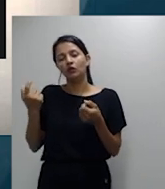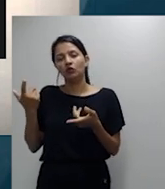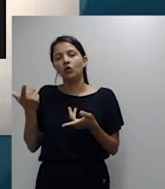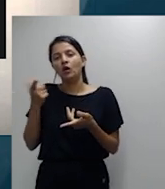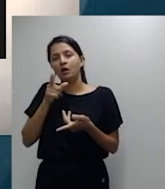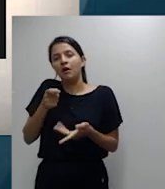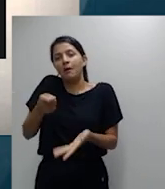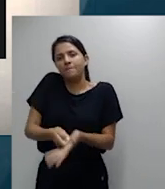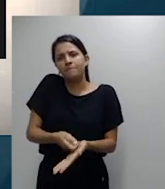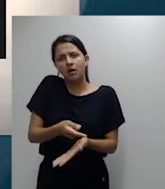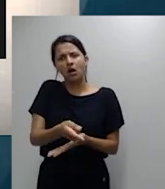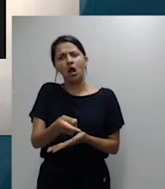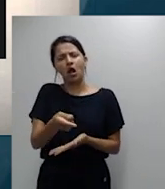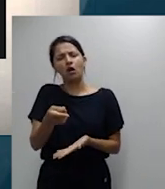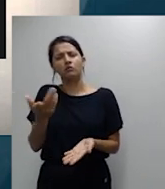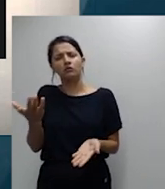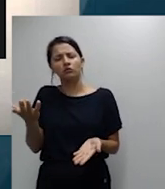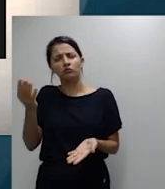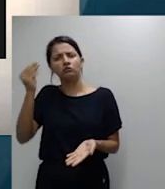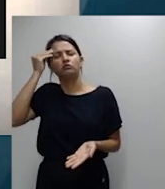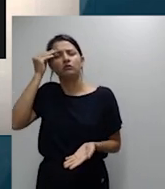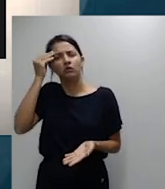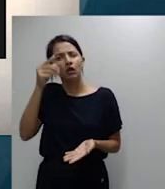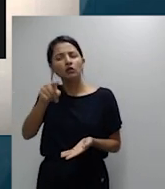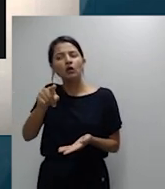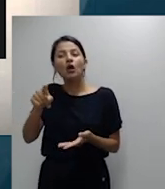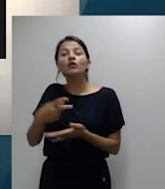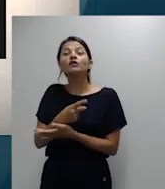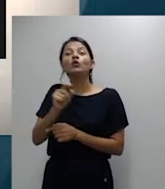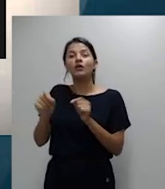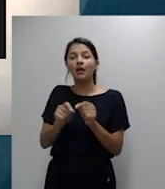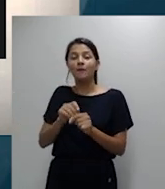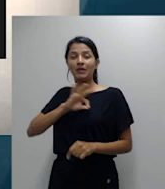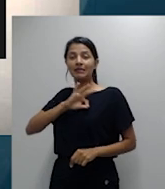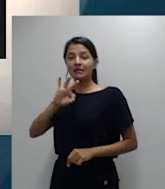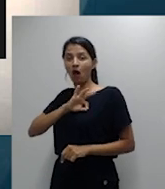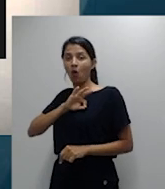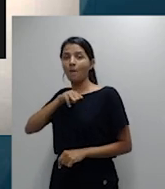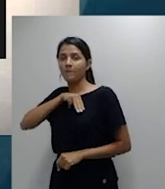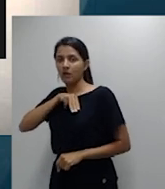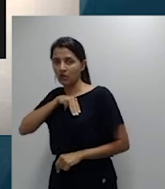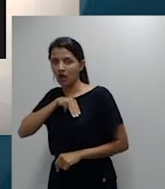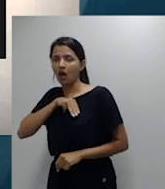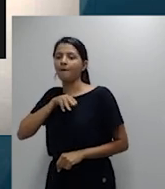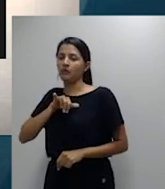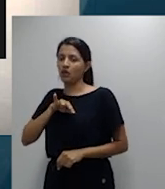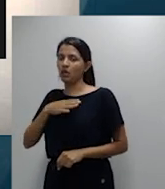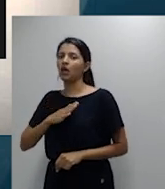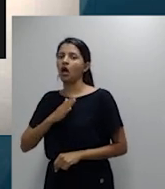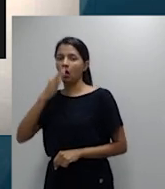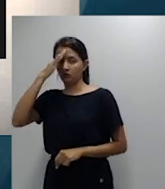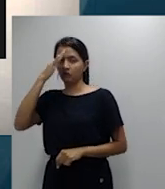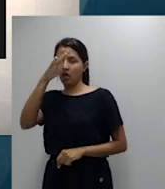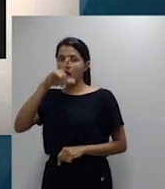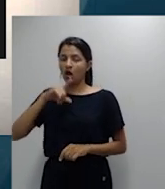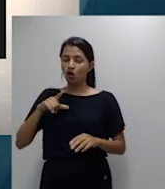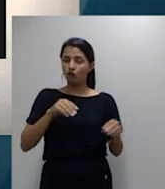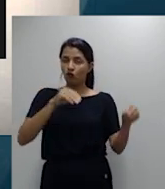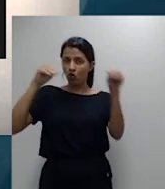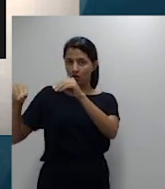ver que foi Militar foi designado para a missão ele